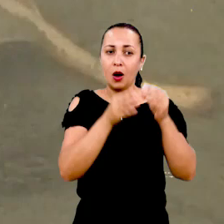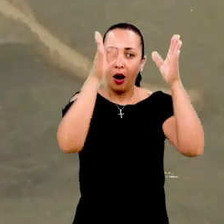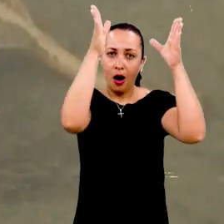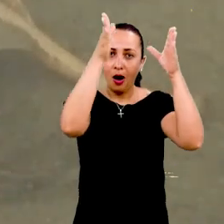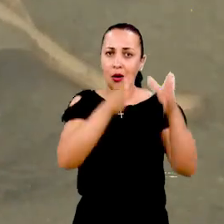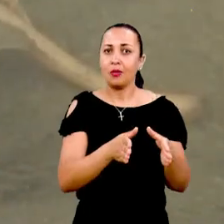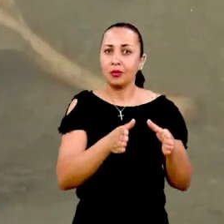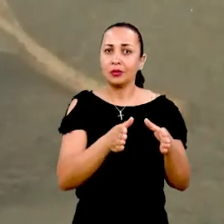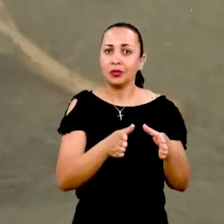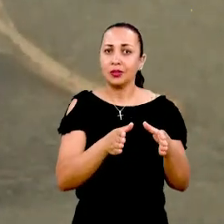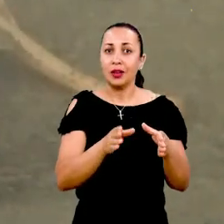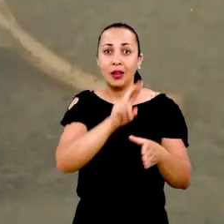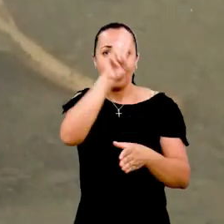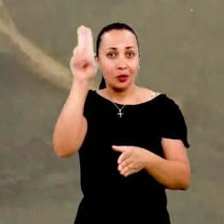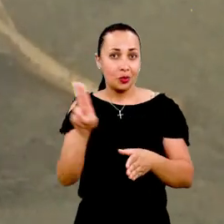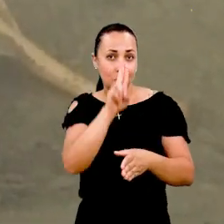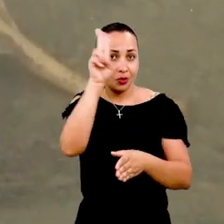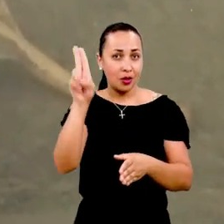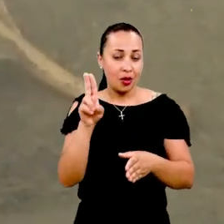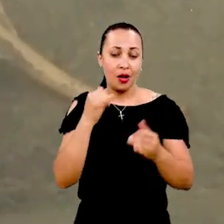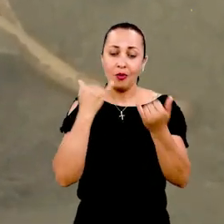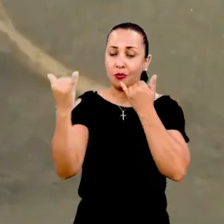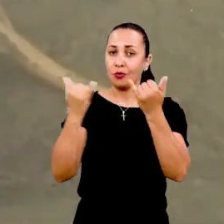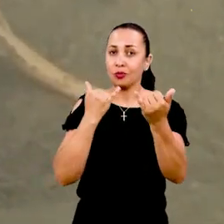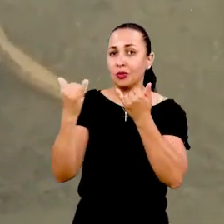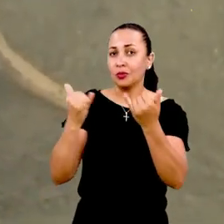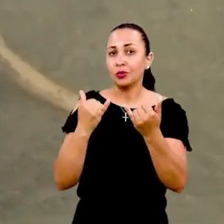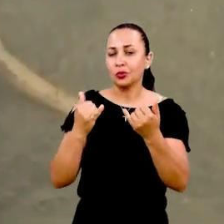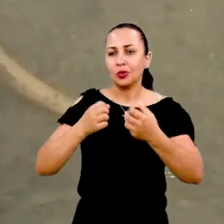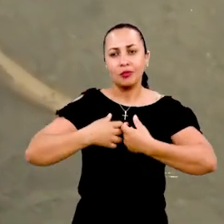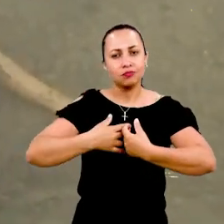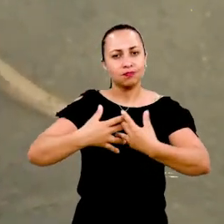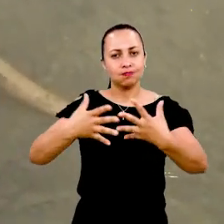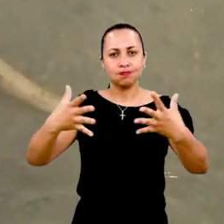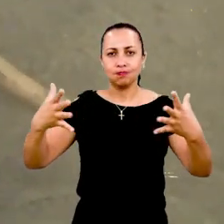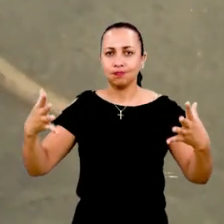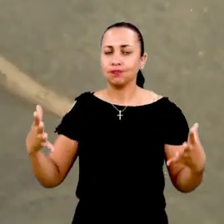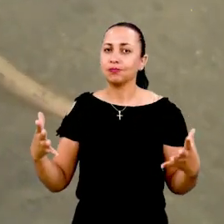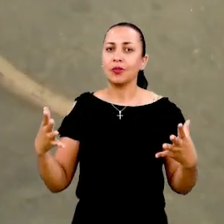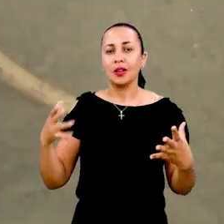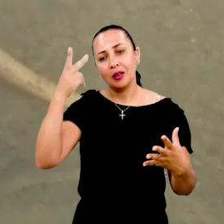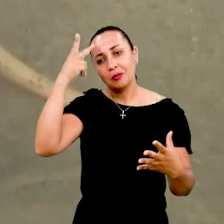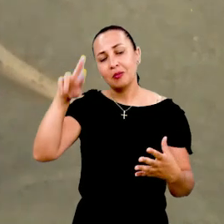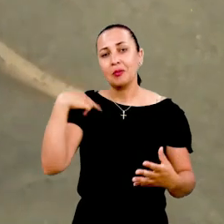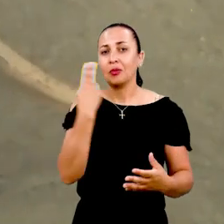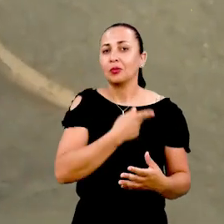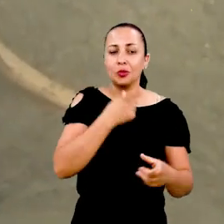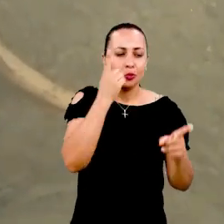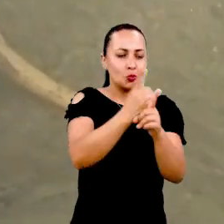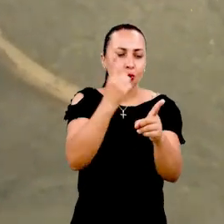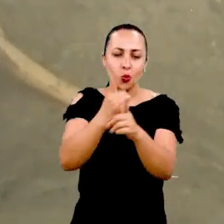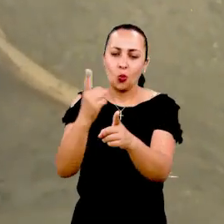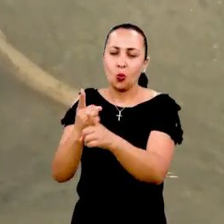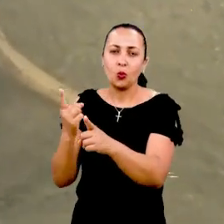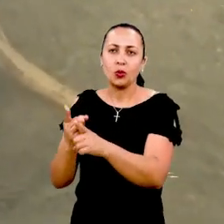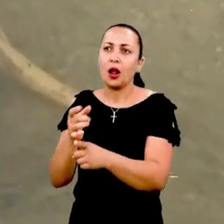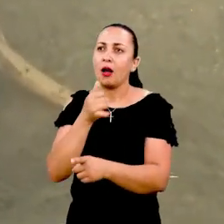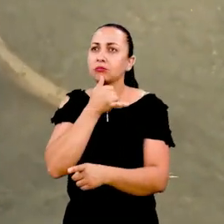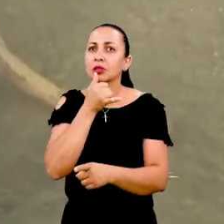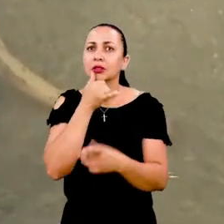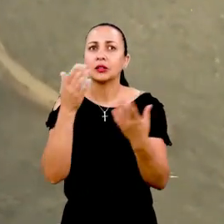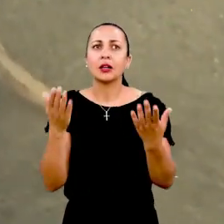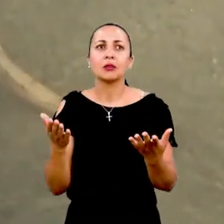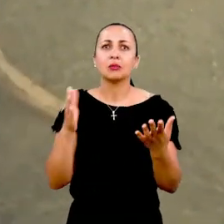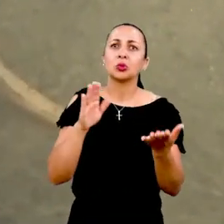essas lacunas e utilizar essas informações de uma forma bem abrangente, né, para a gente identificar,